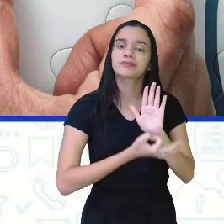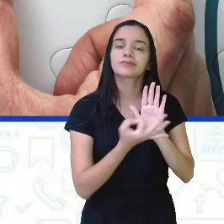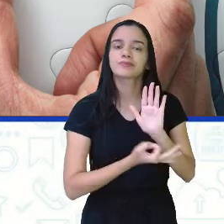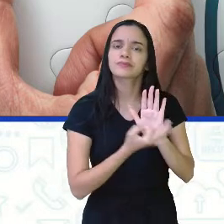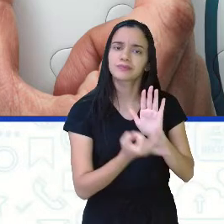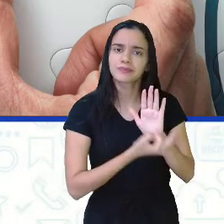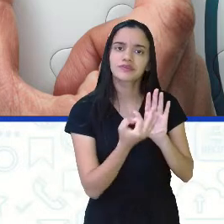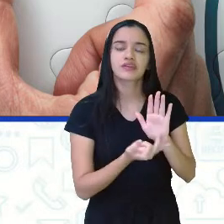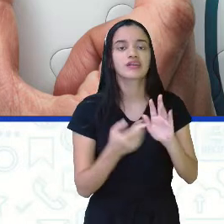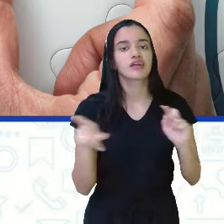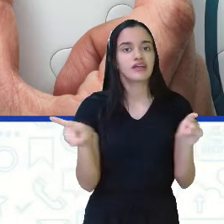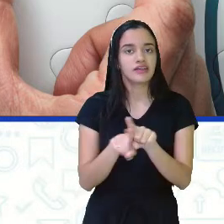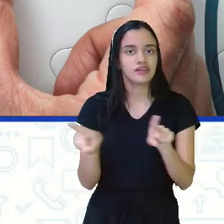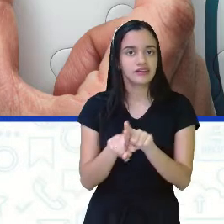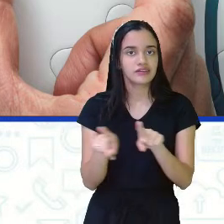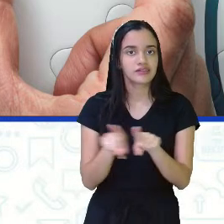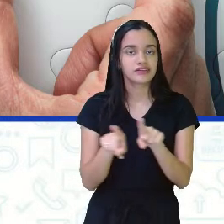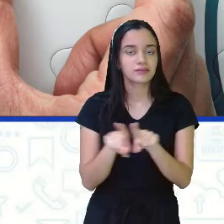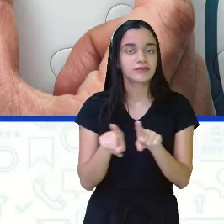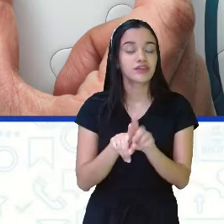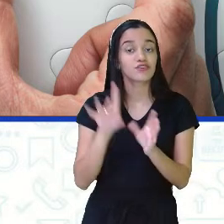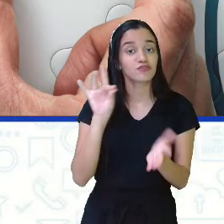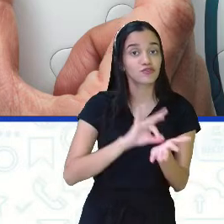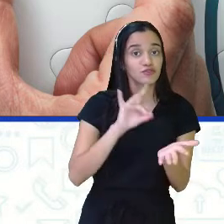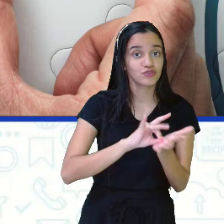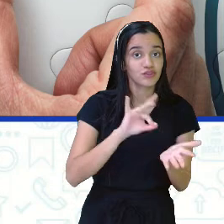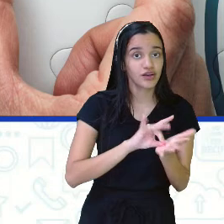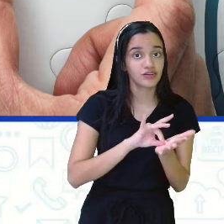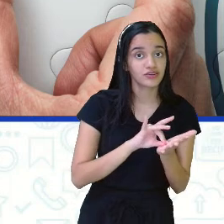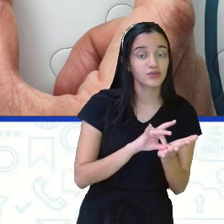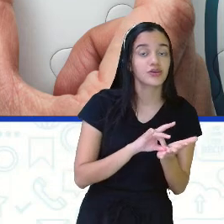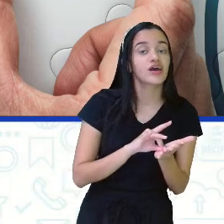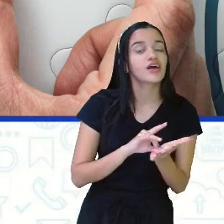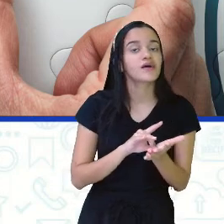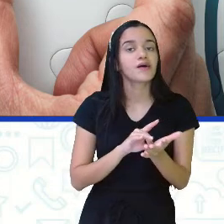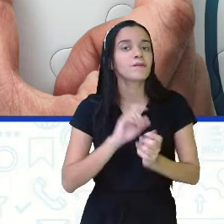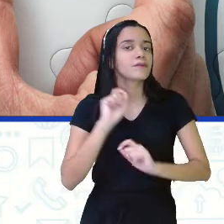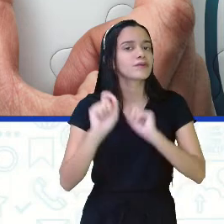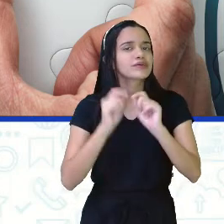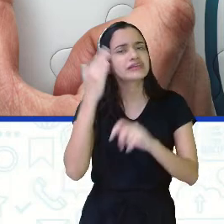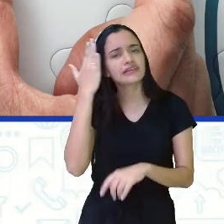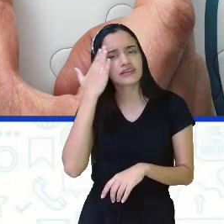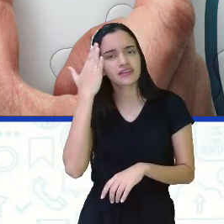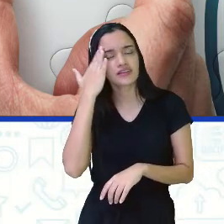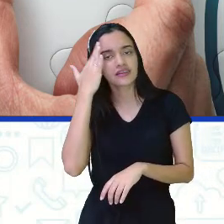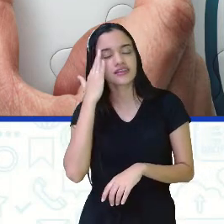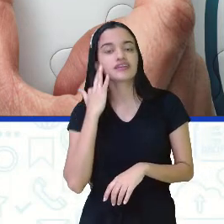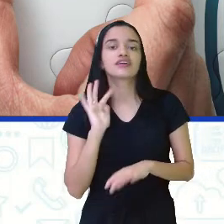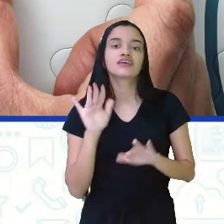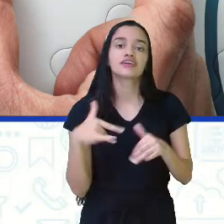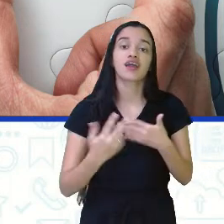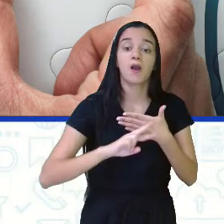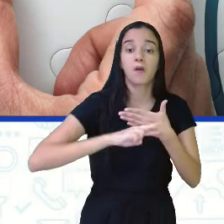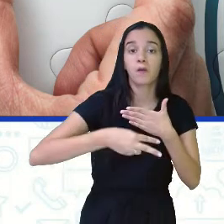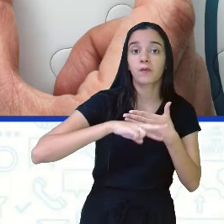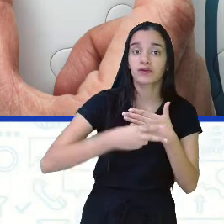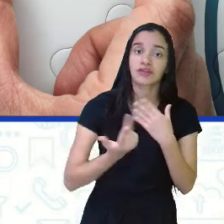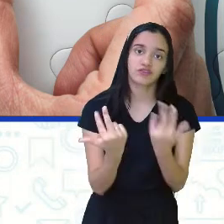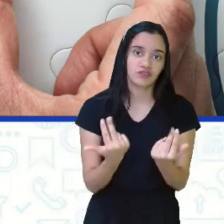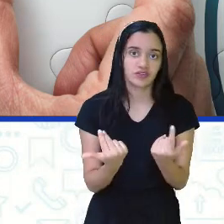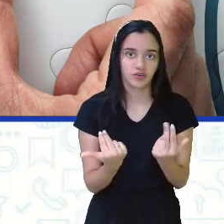eu estou partindo de um fato para, logicamente, entender que a consequência vai ser a